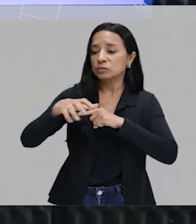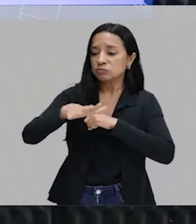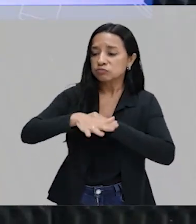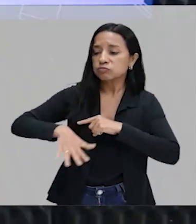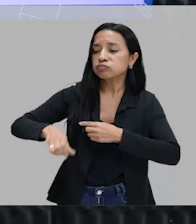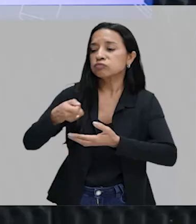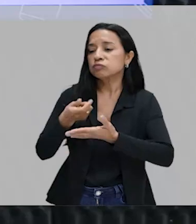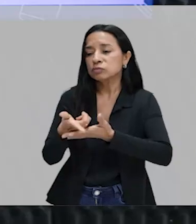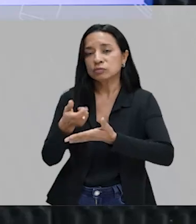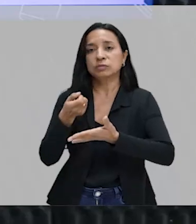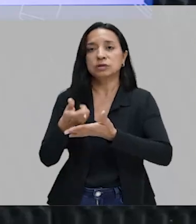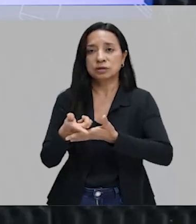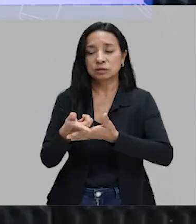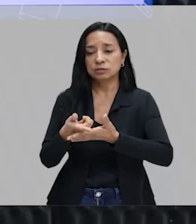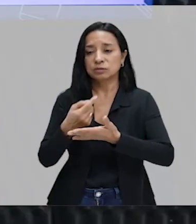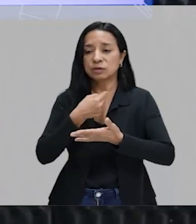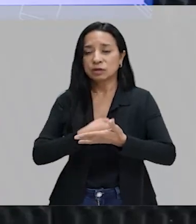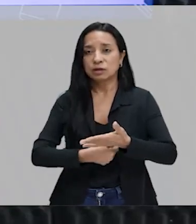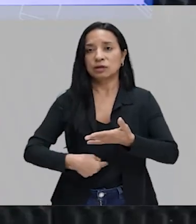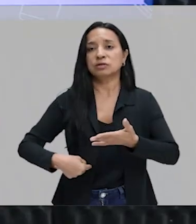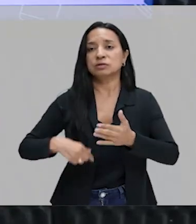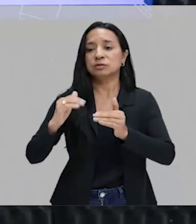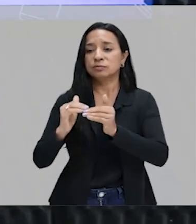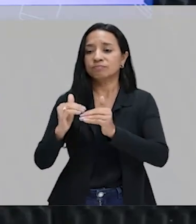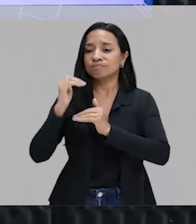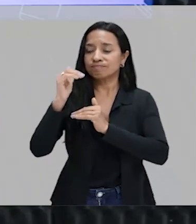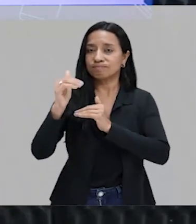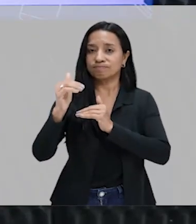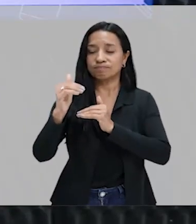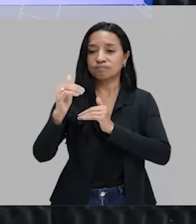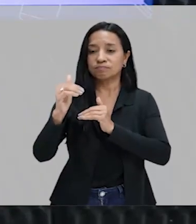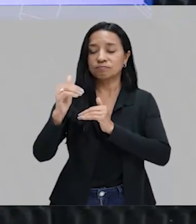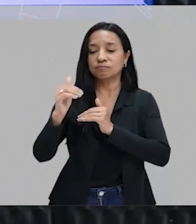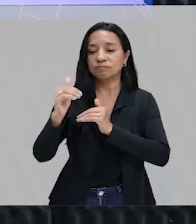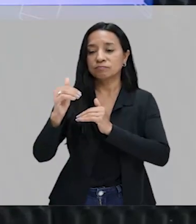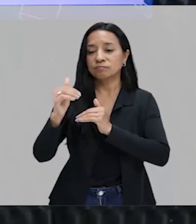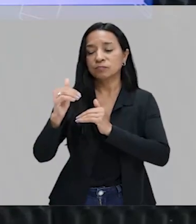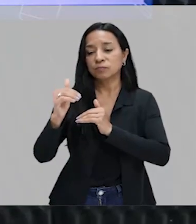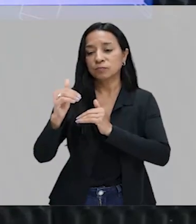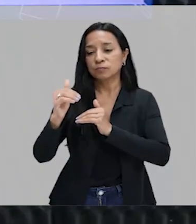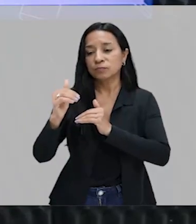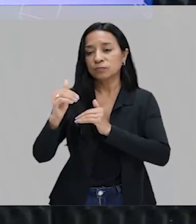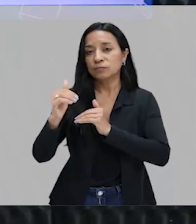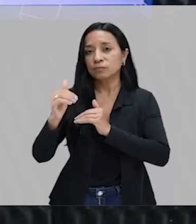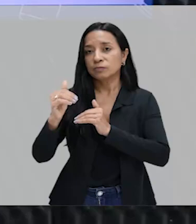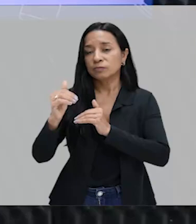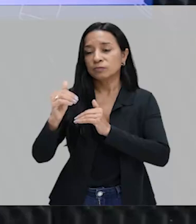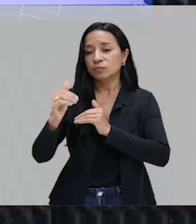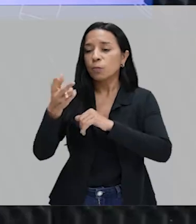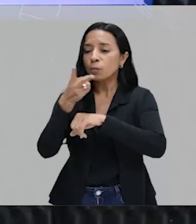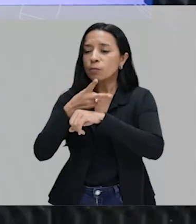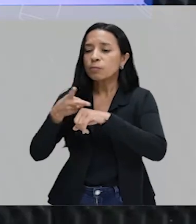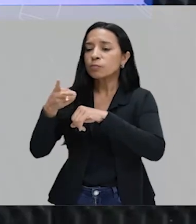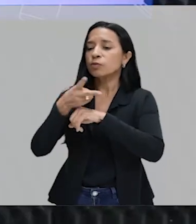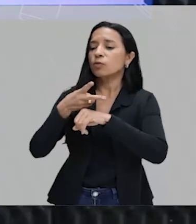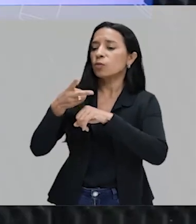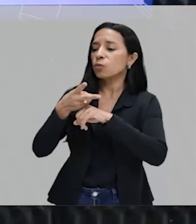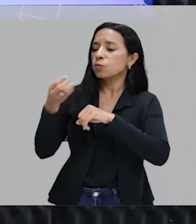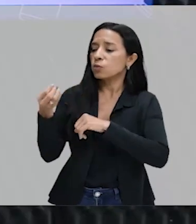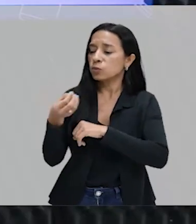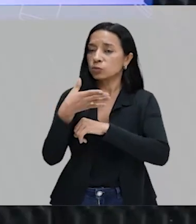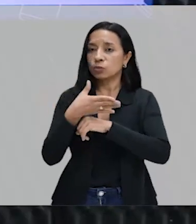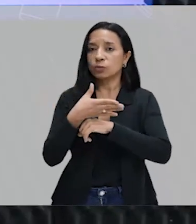dali, a China ela vai avançar, né? Ela vai buscar uma modernização,